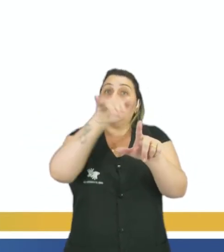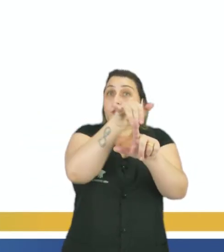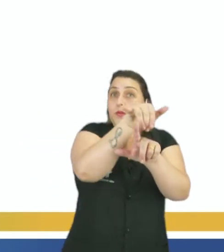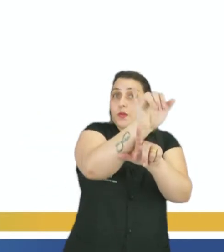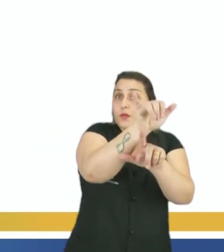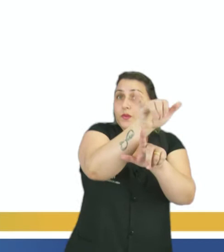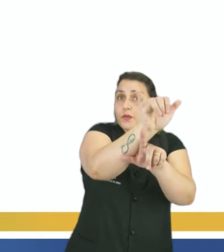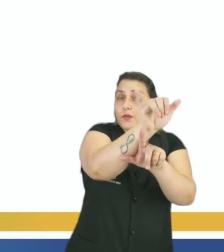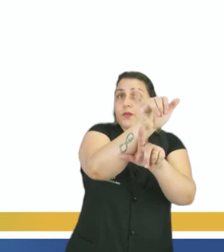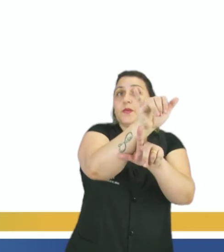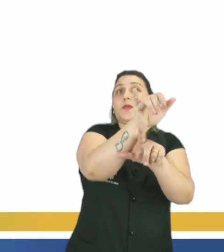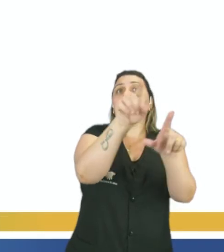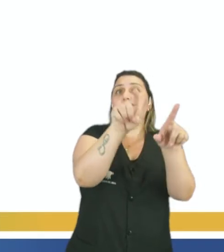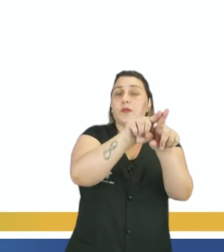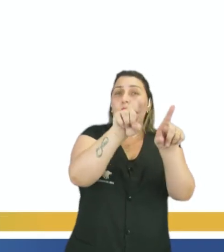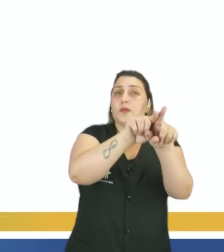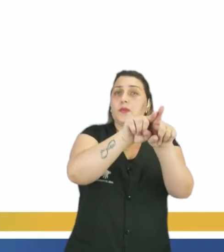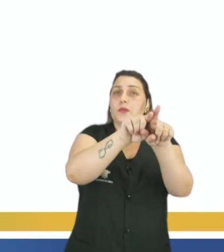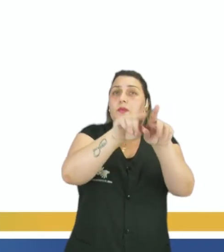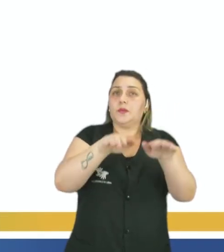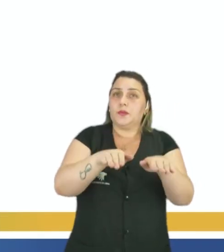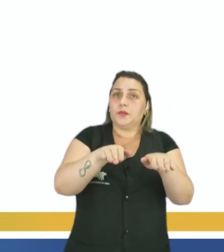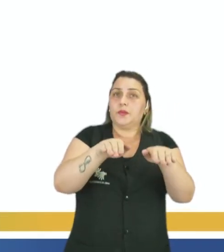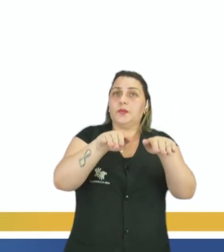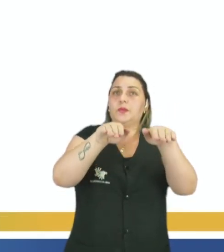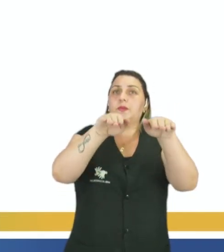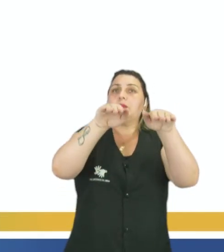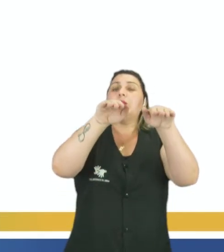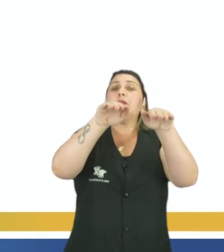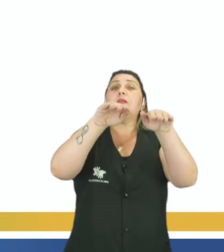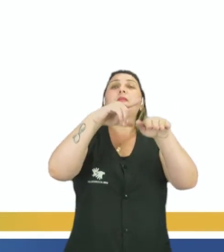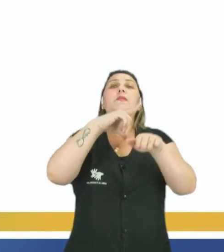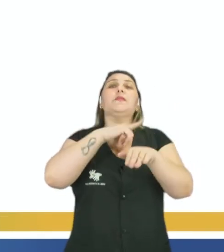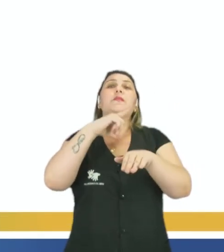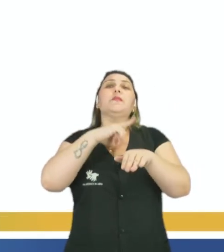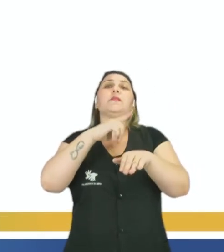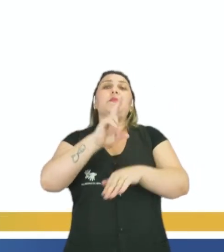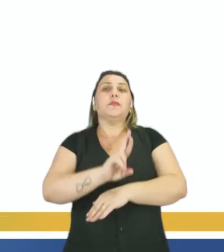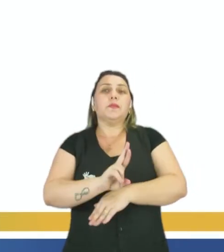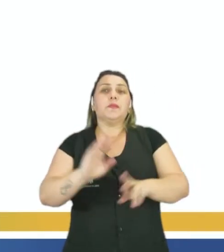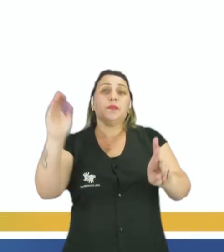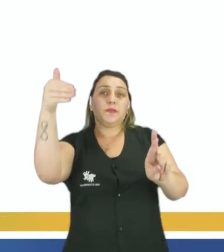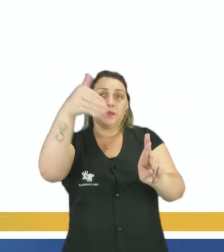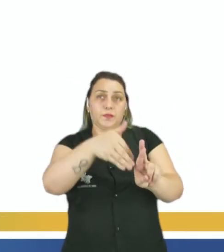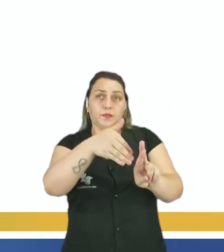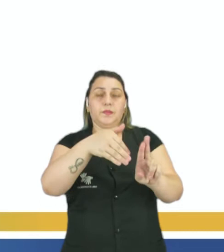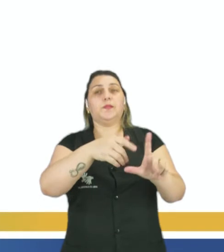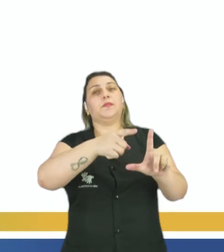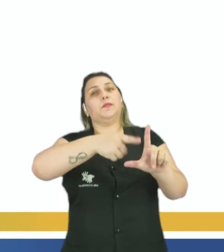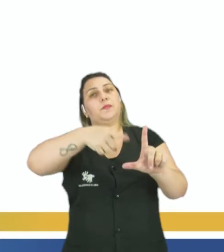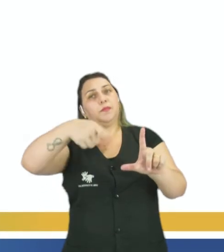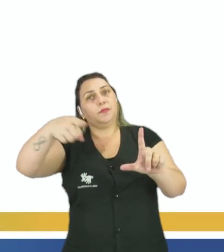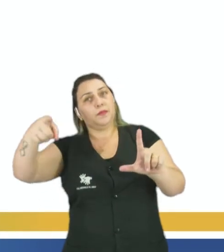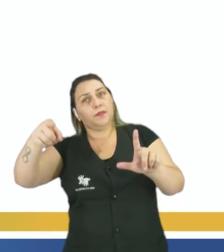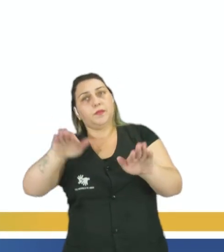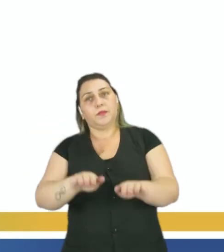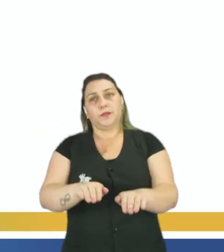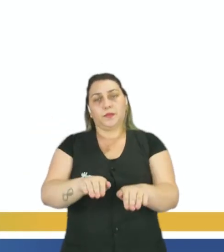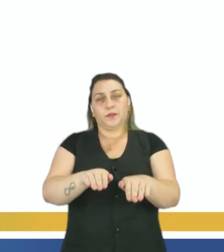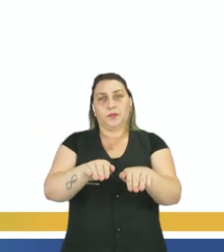y também é crescente. Então nós temos representado nesse gráfico a